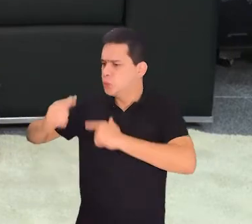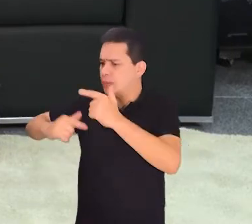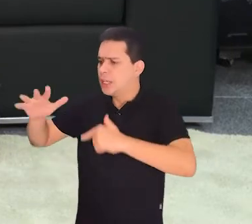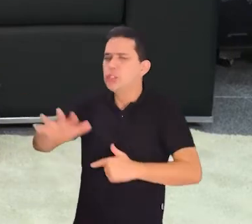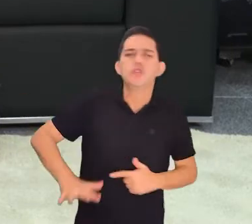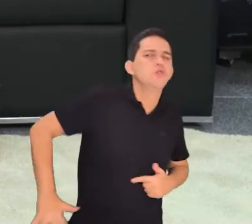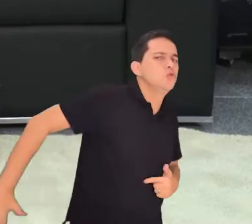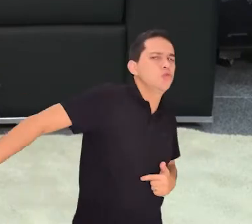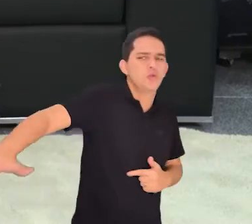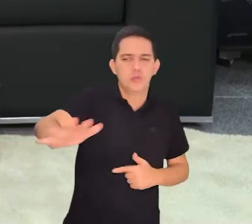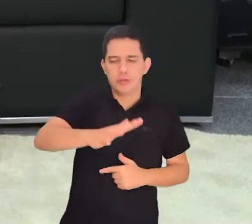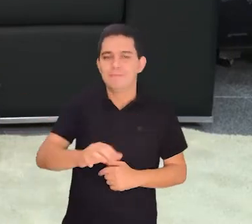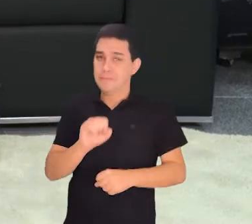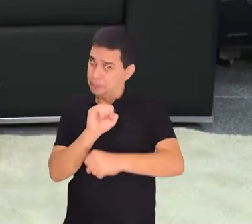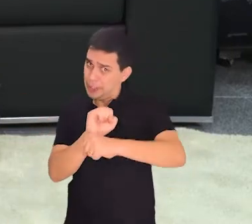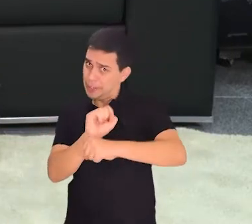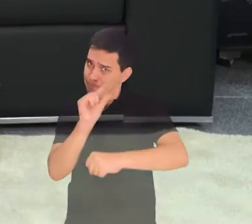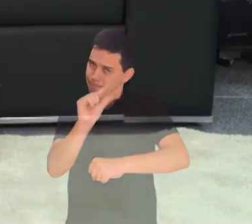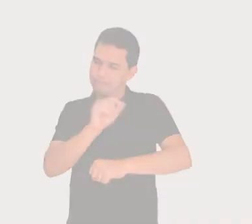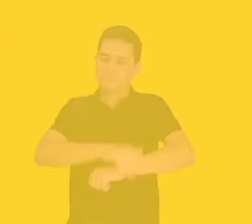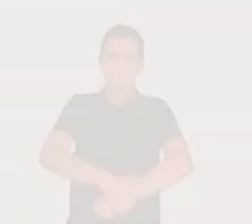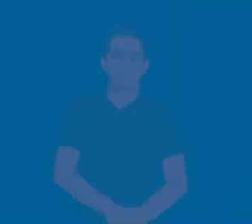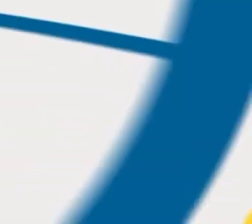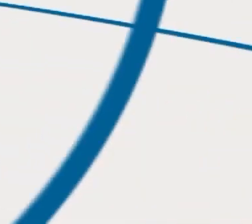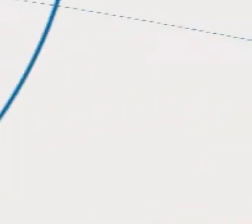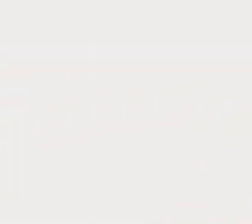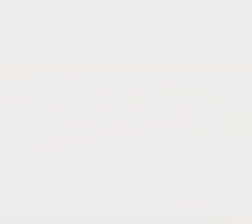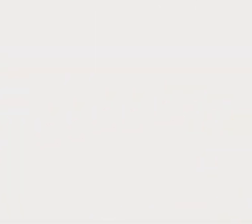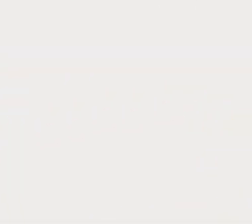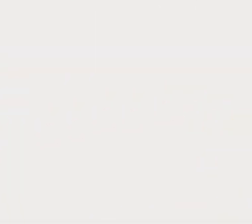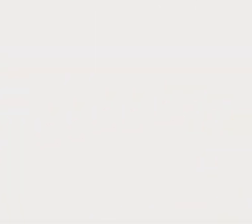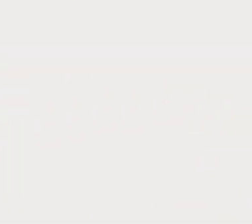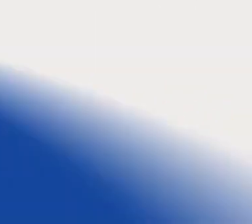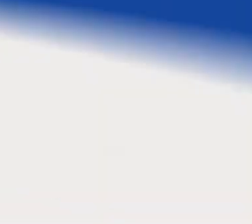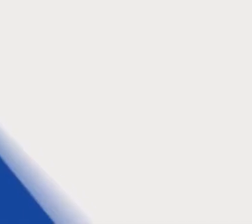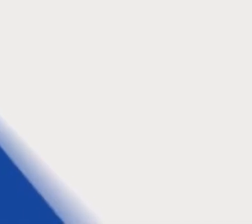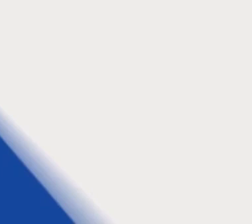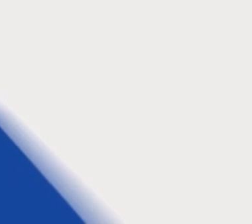seus impactos. Não sai daí, voltamos já.